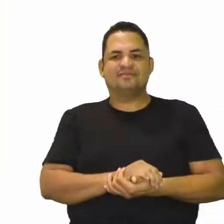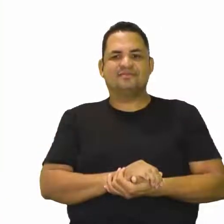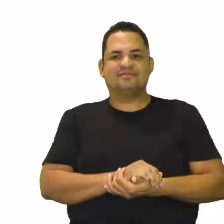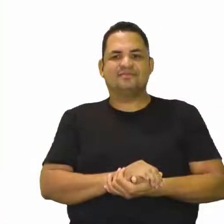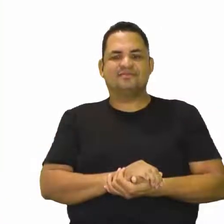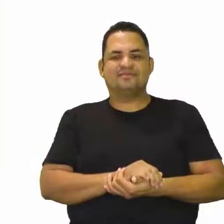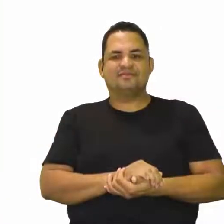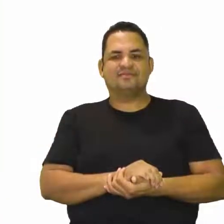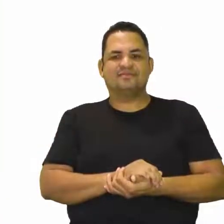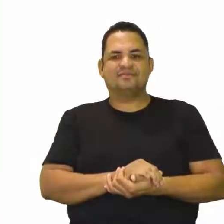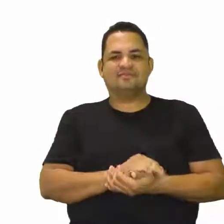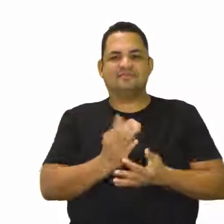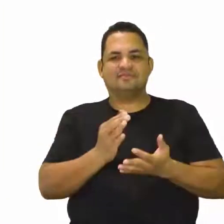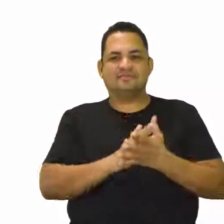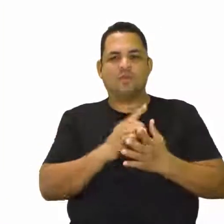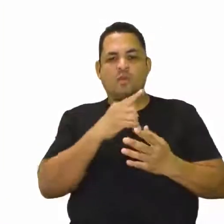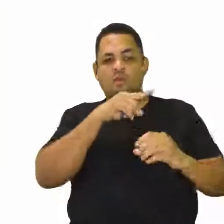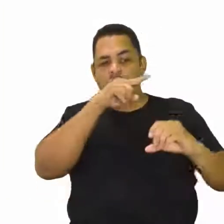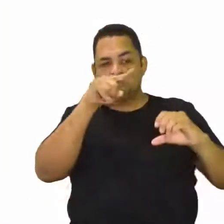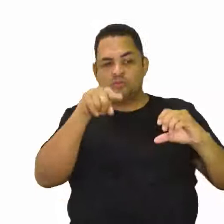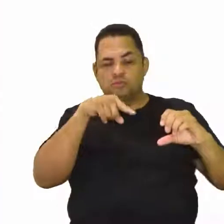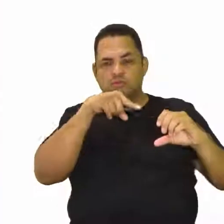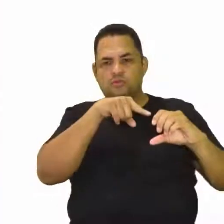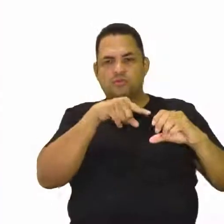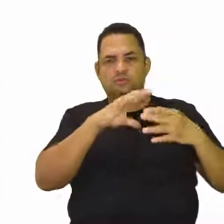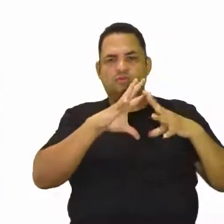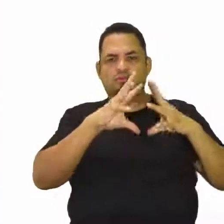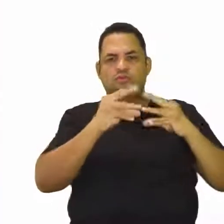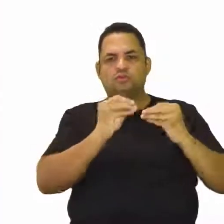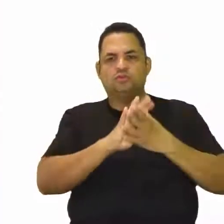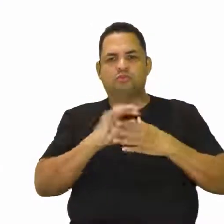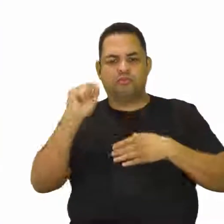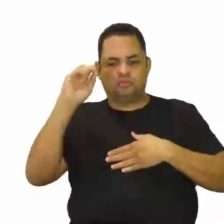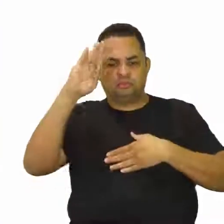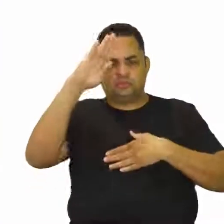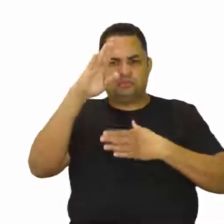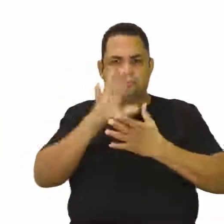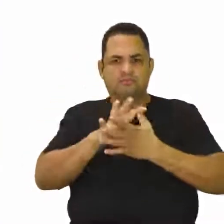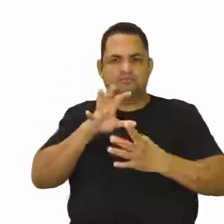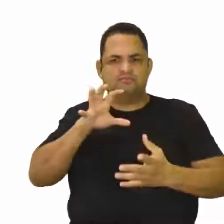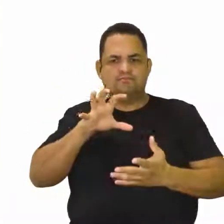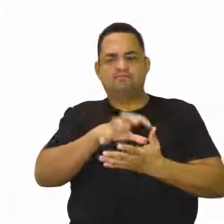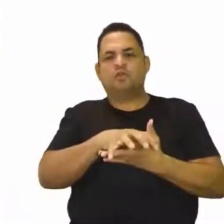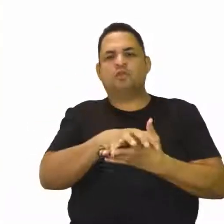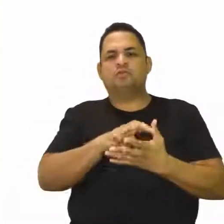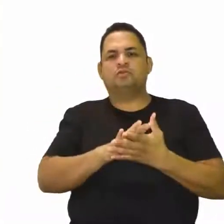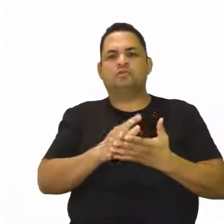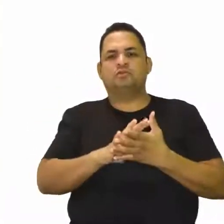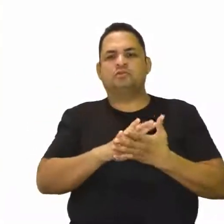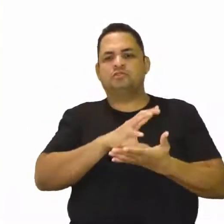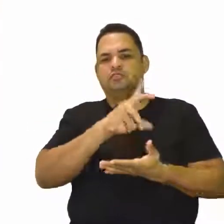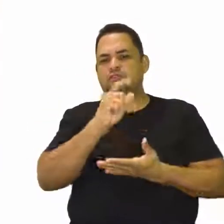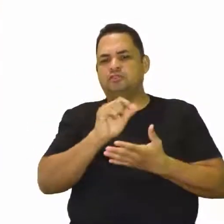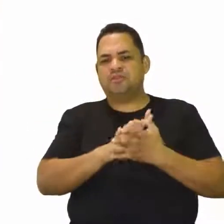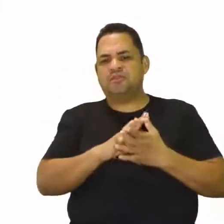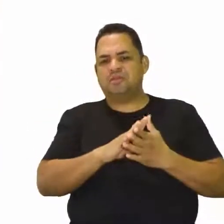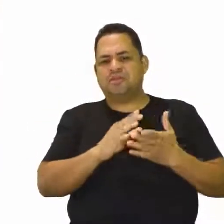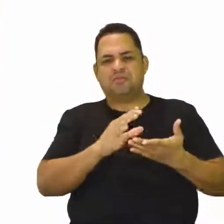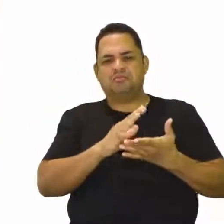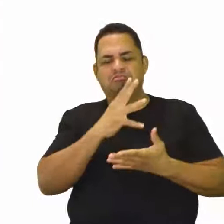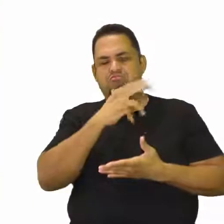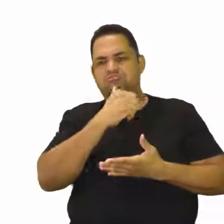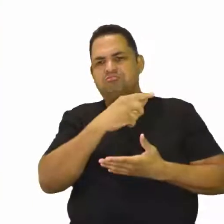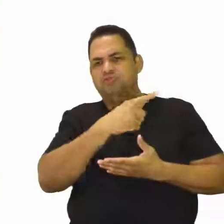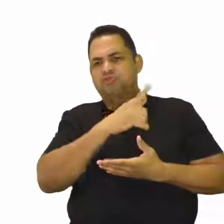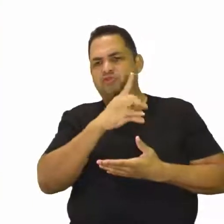Então, concentrava um único alvo e todo o exército ia para cima, tomava em questão de dias. E